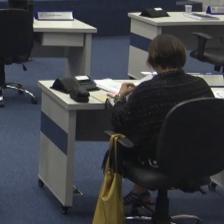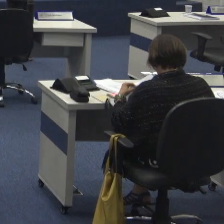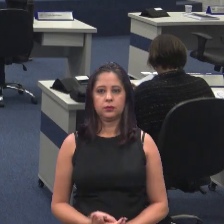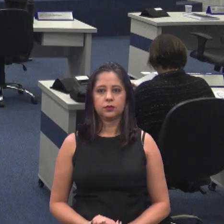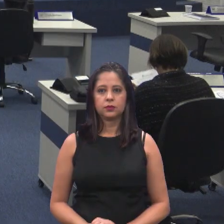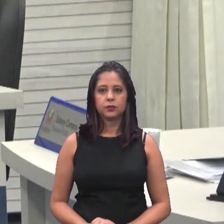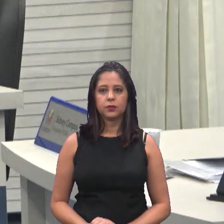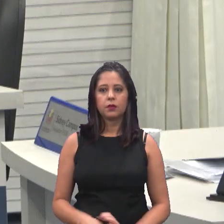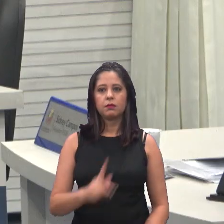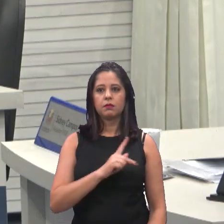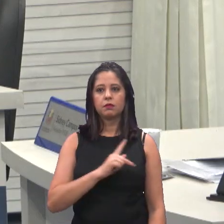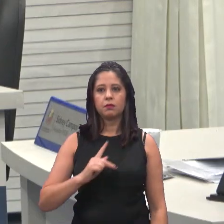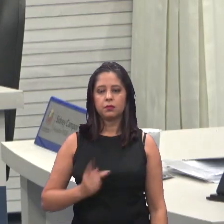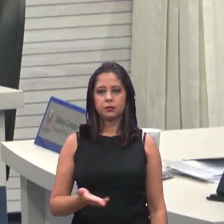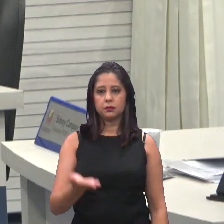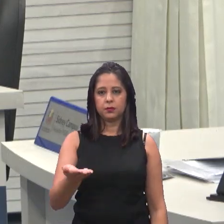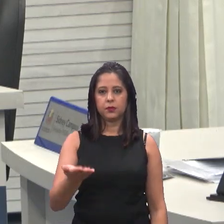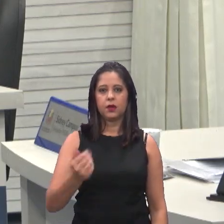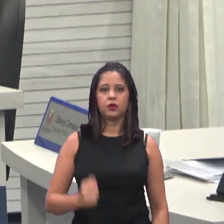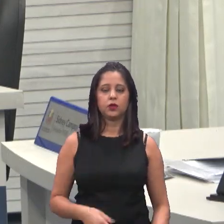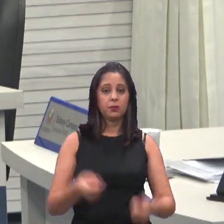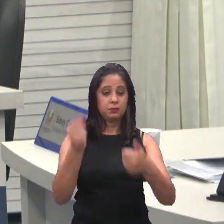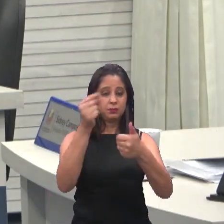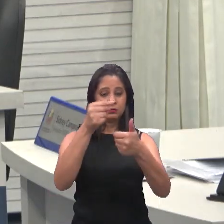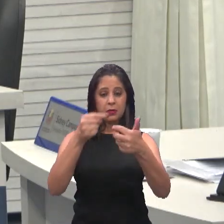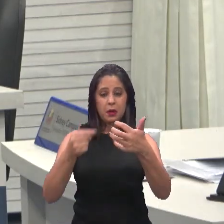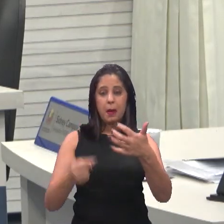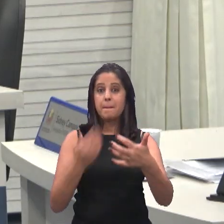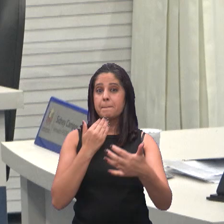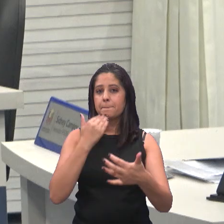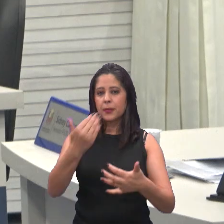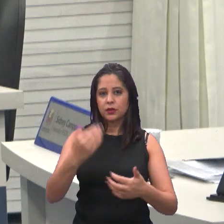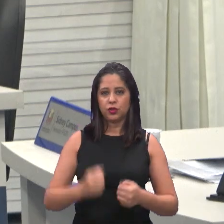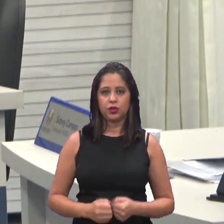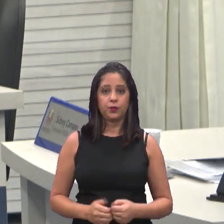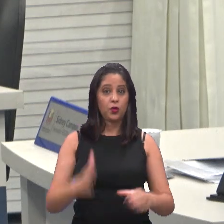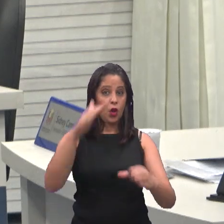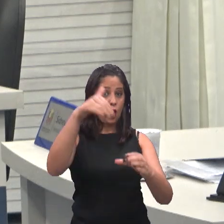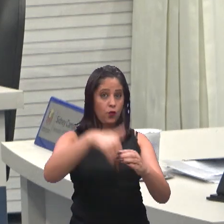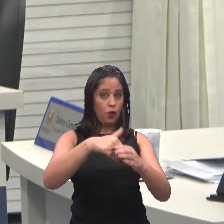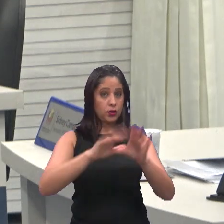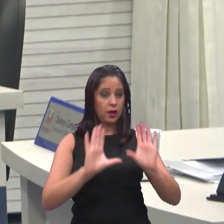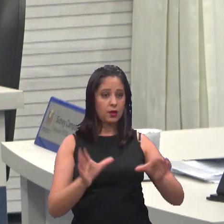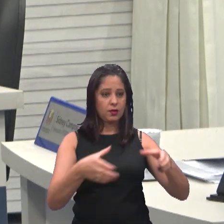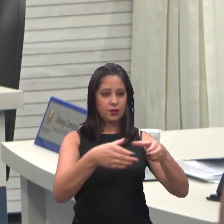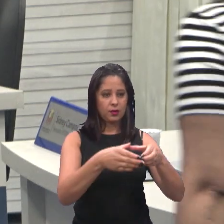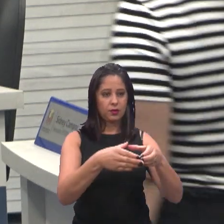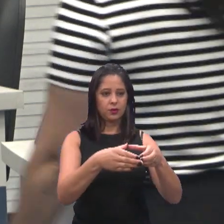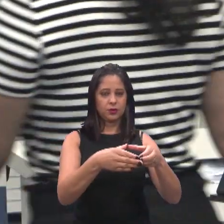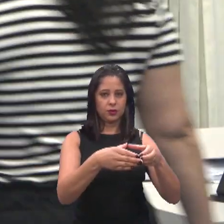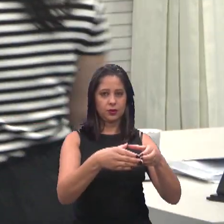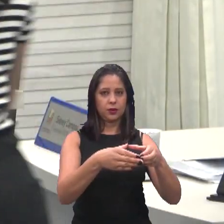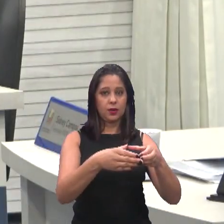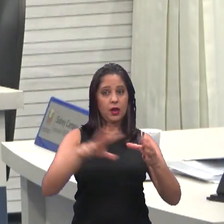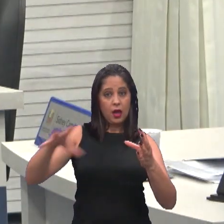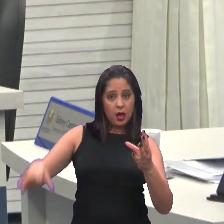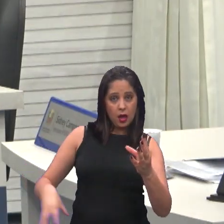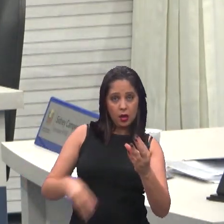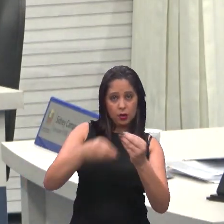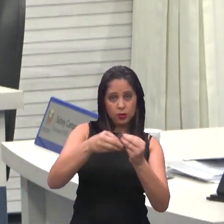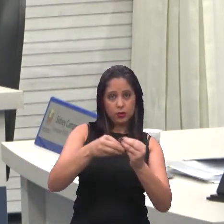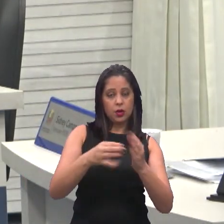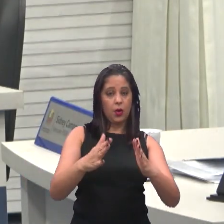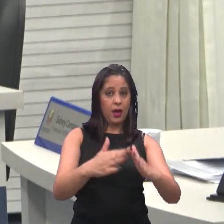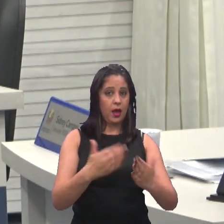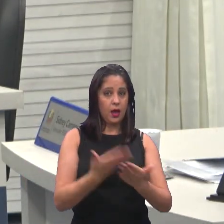Senhor presidente, gostaria de fazer os seguintes pedidos. Votação em bloco, inclusão do